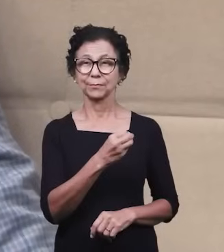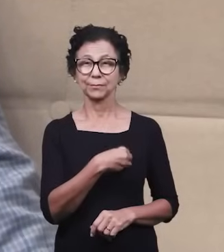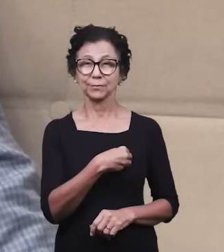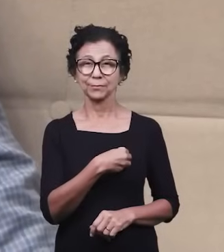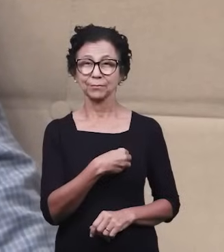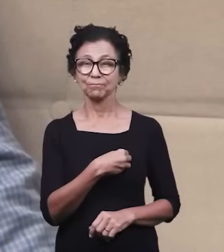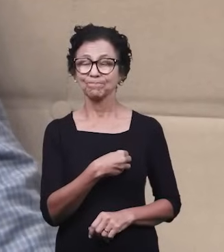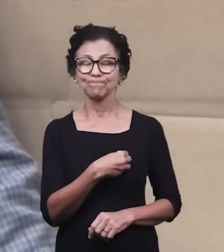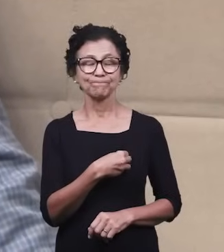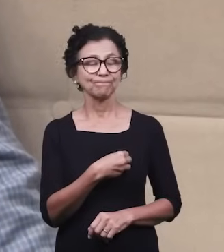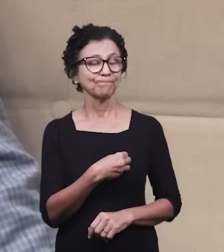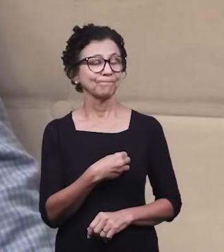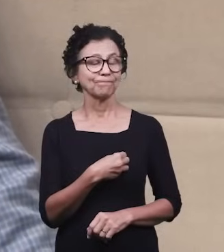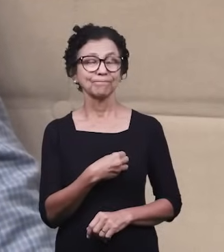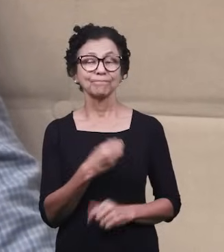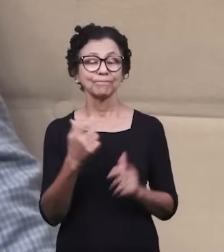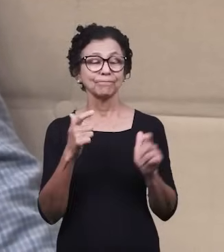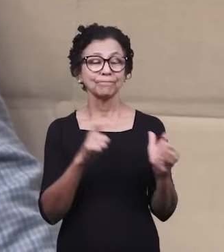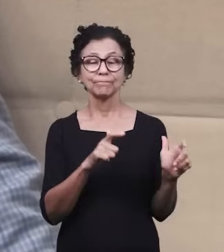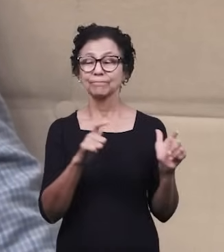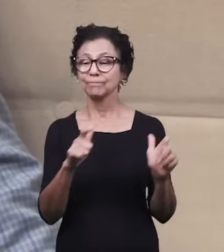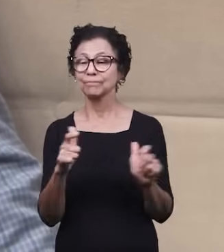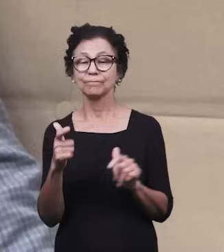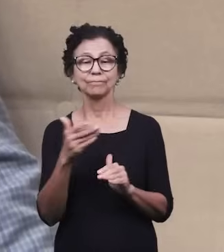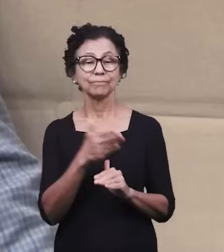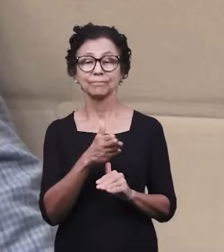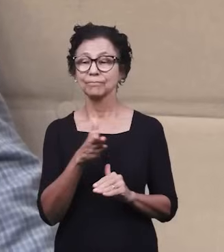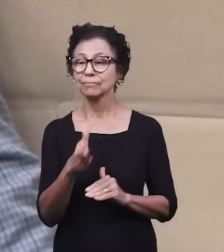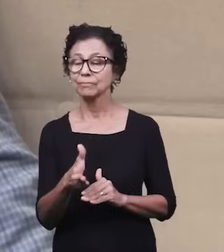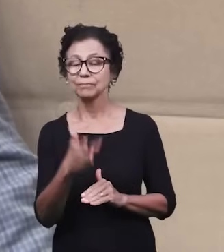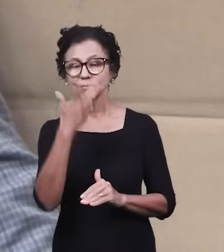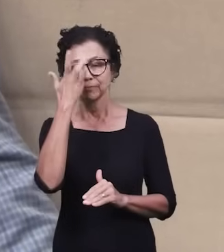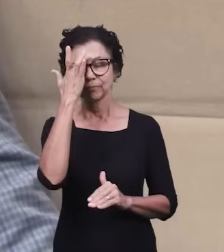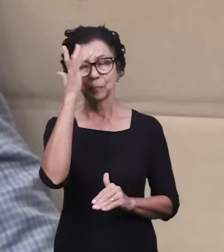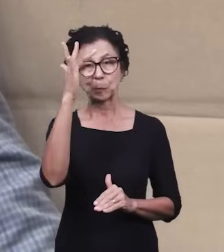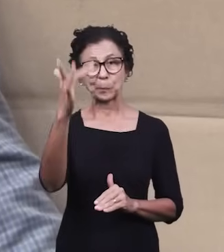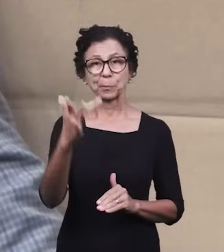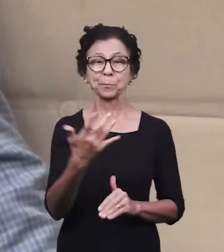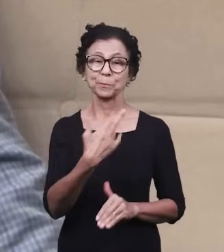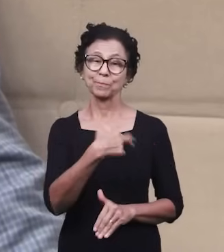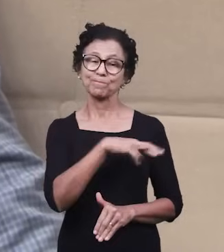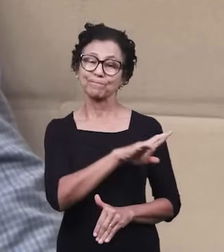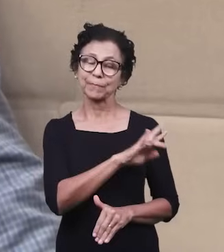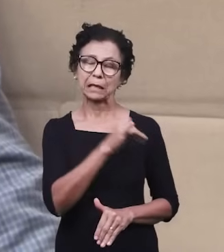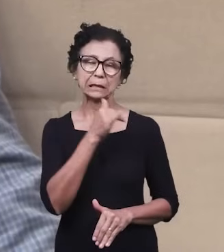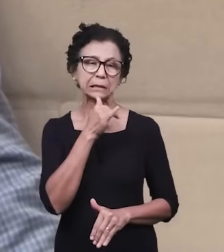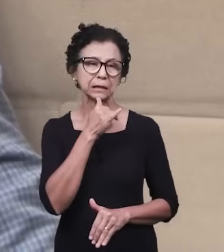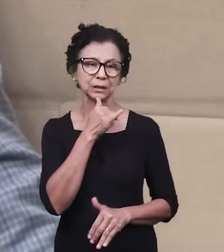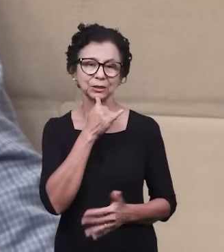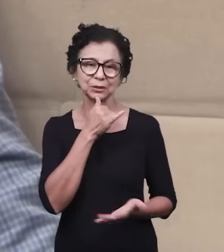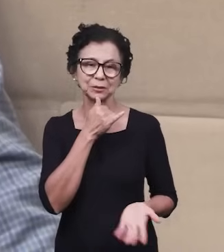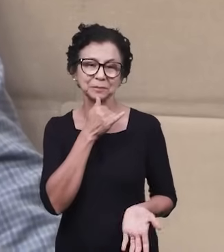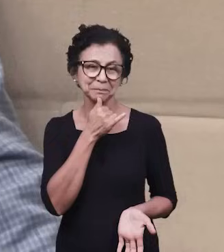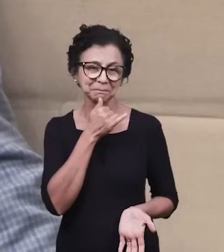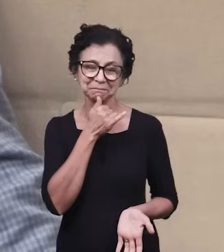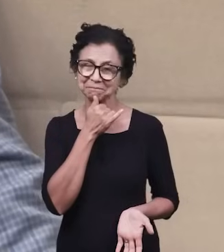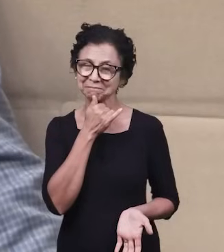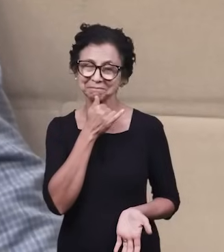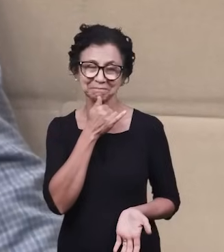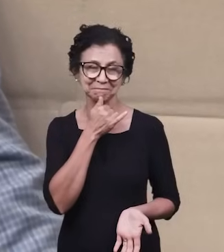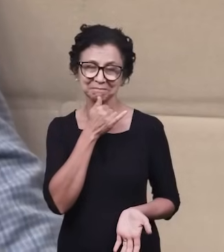direção, não sabe para onde ir. A religião, infelizmente, não tem